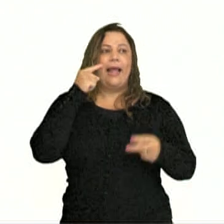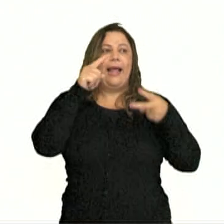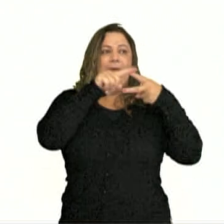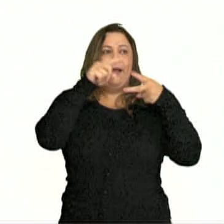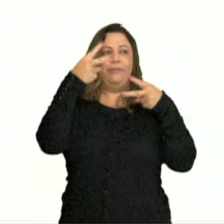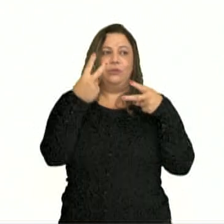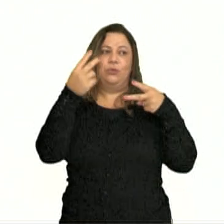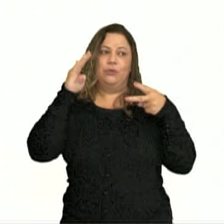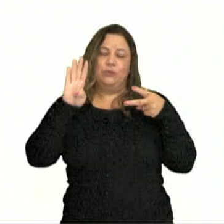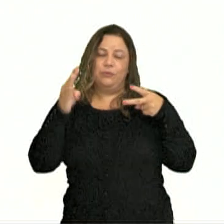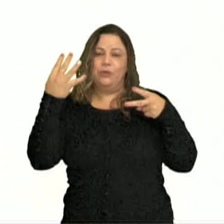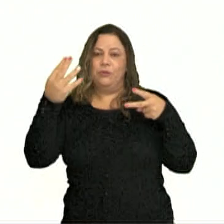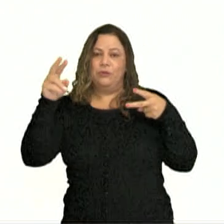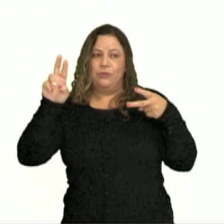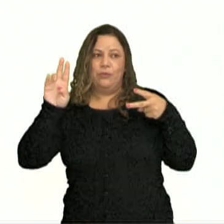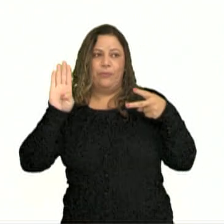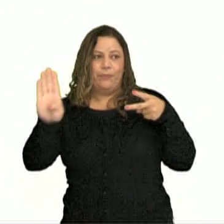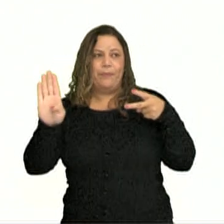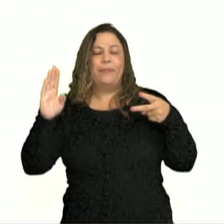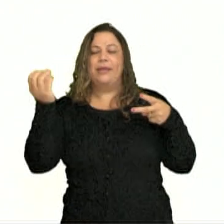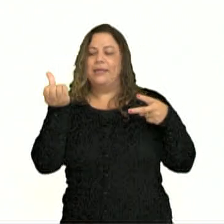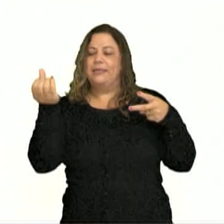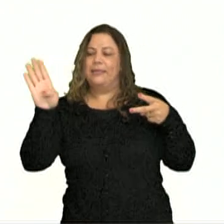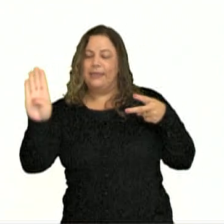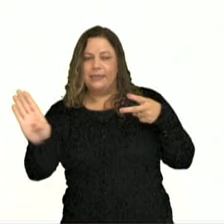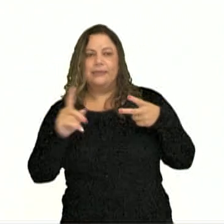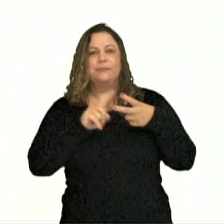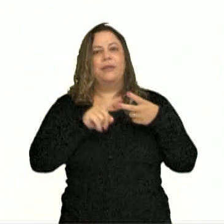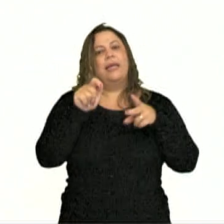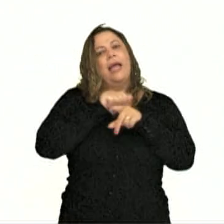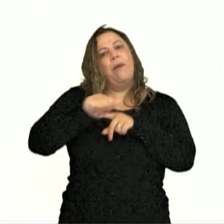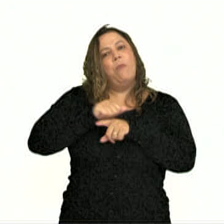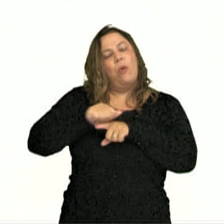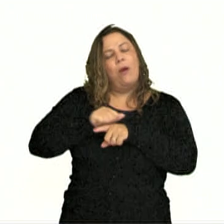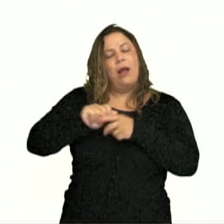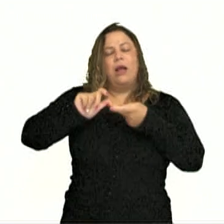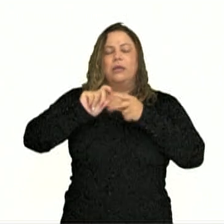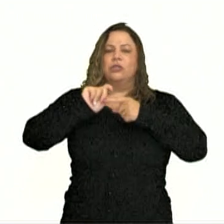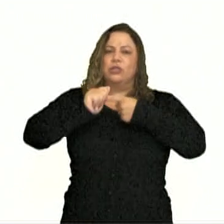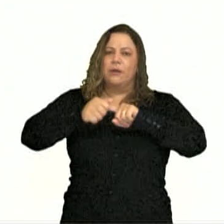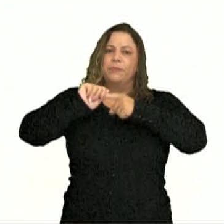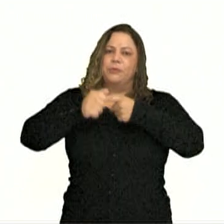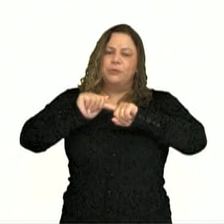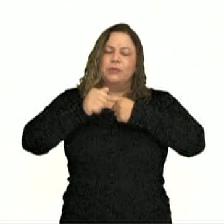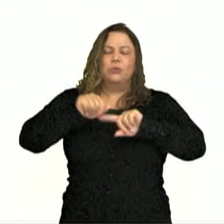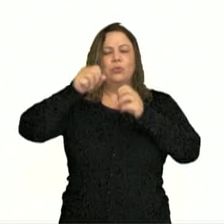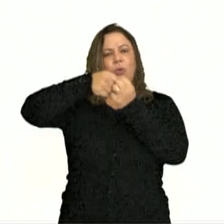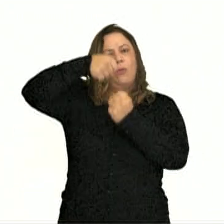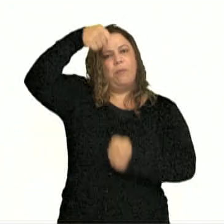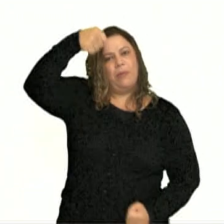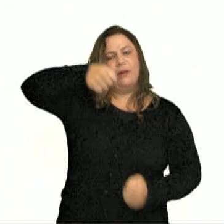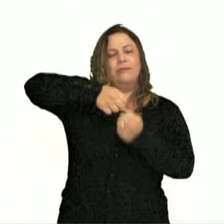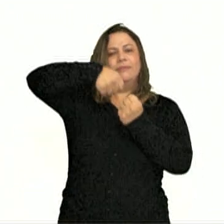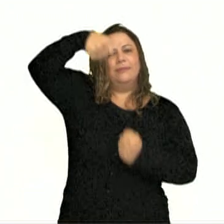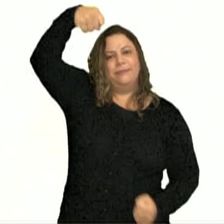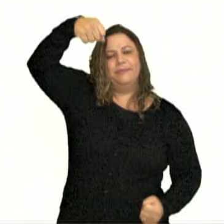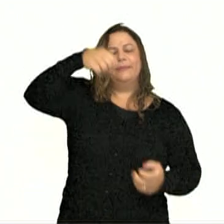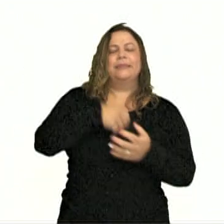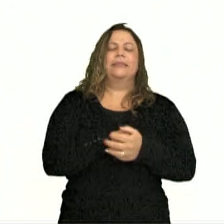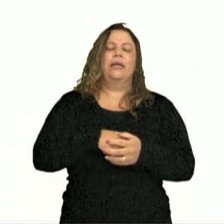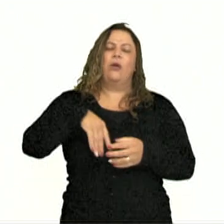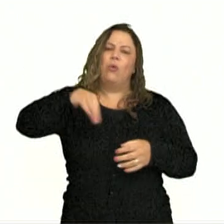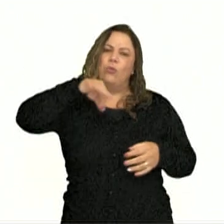a borracha, o apontador ou estilete, o bloco de papel sulfite de tamanho A3, branco, canetas